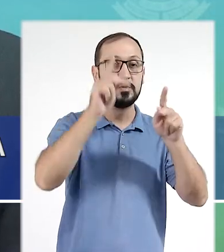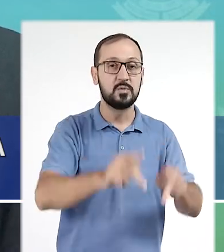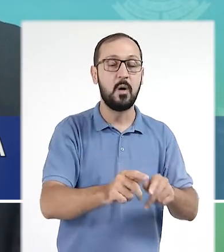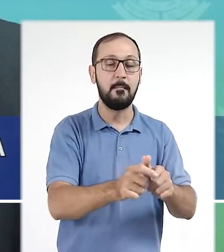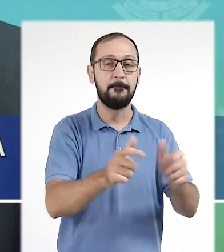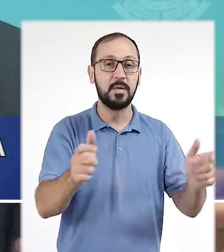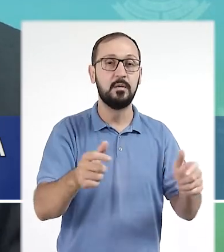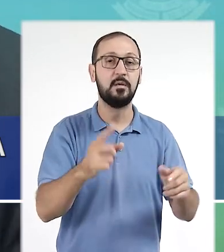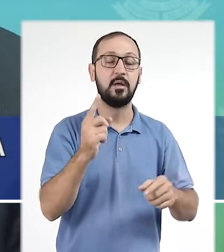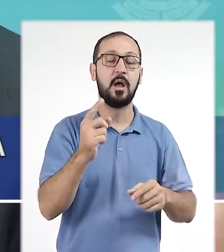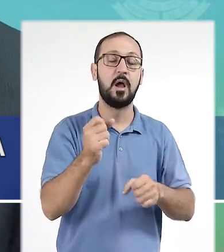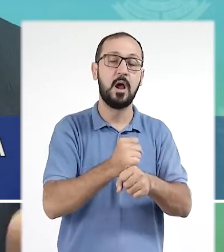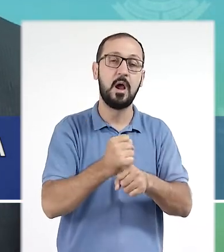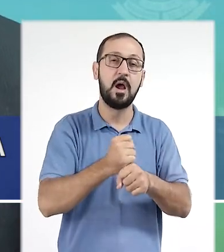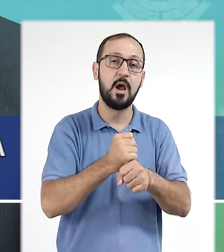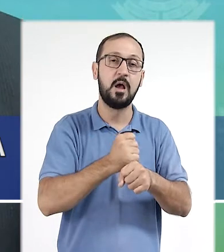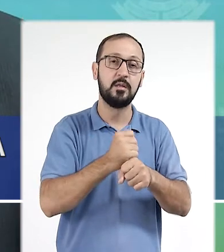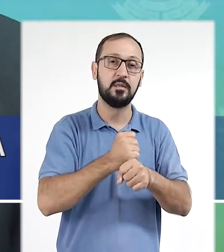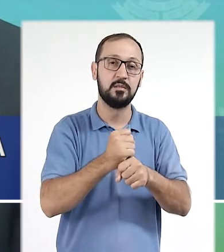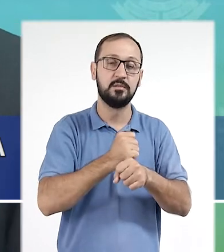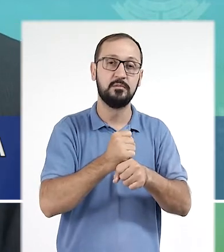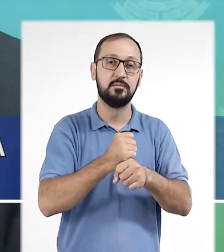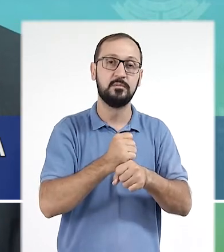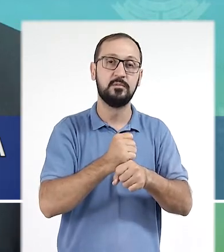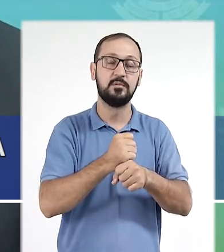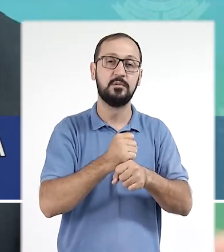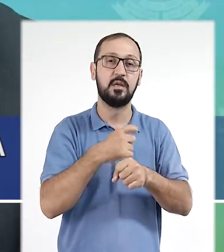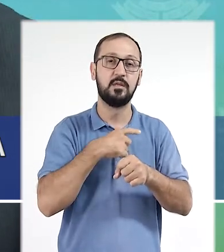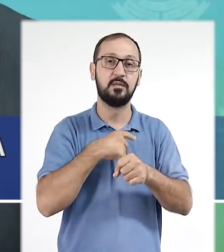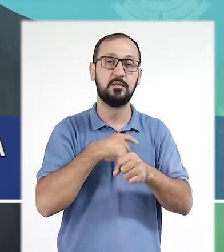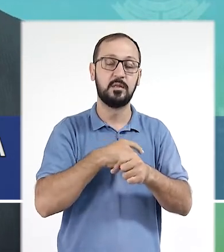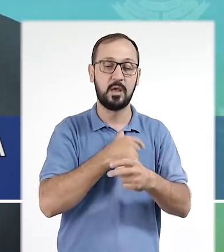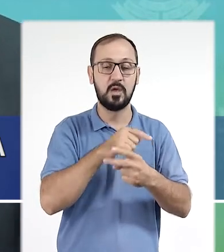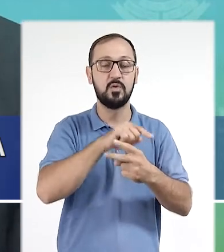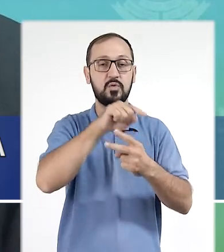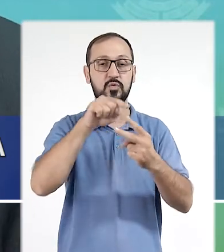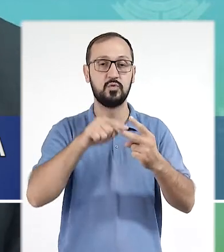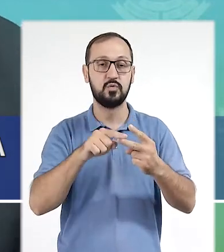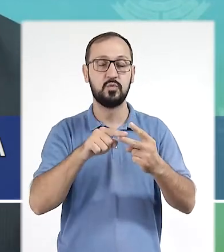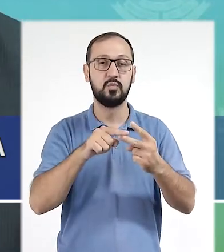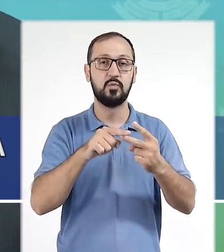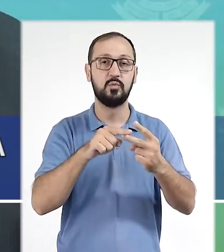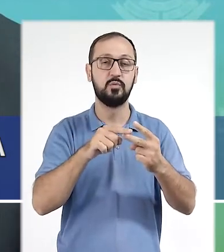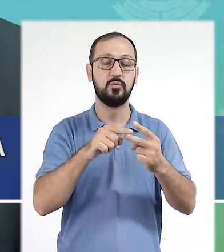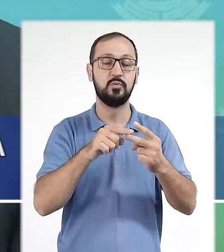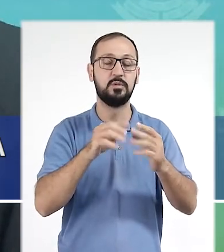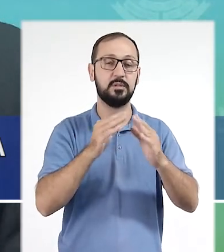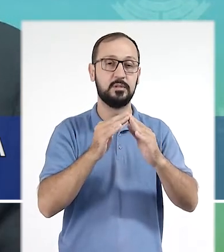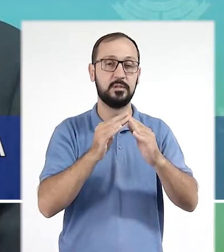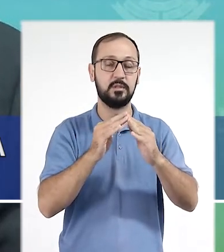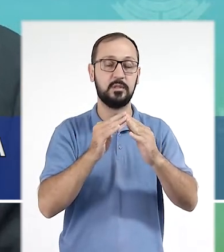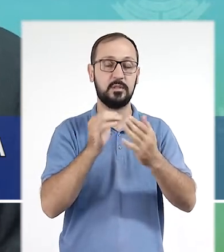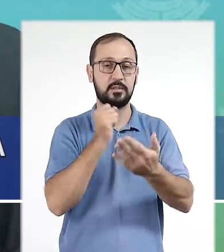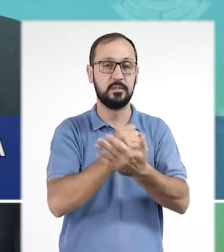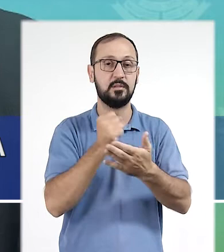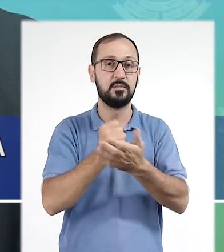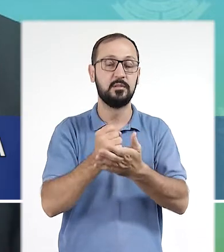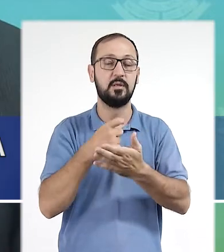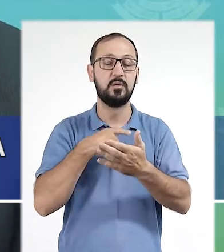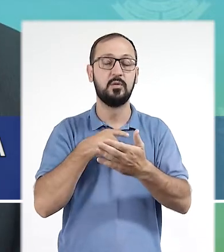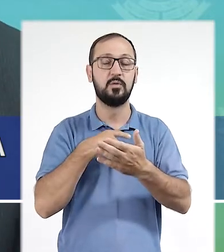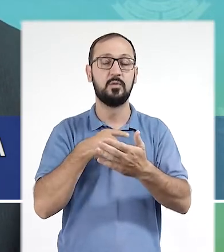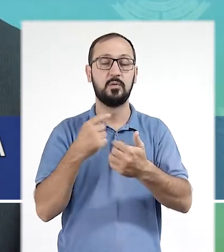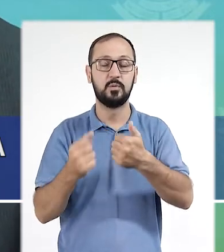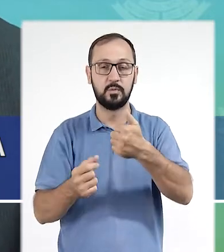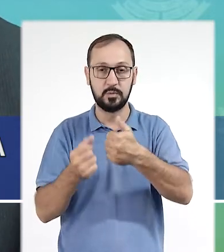habitantes, há anos já se criou a segunda circunscrição imobiliária e o Tribunal